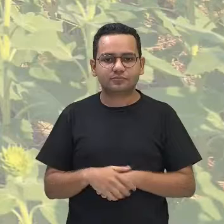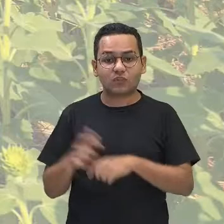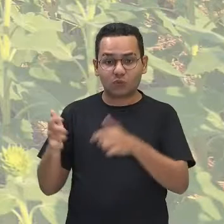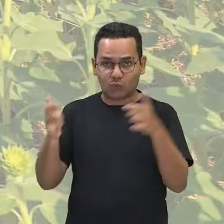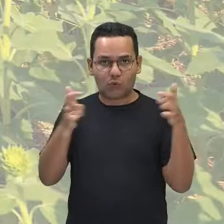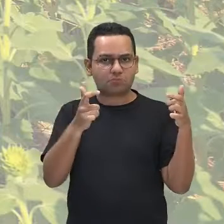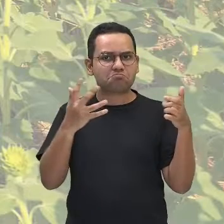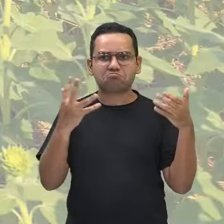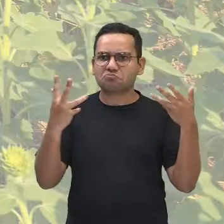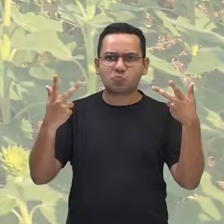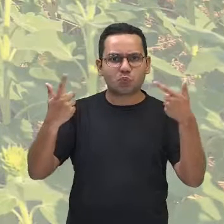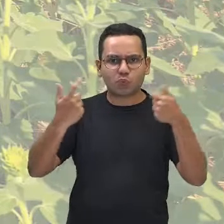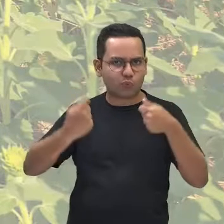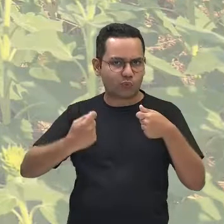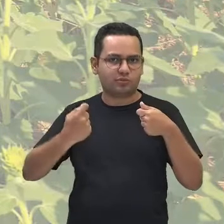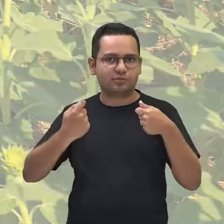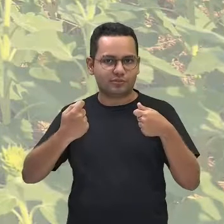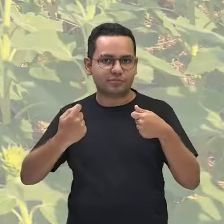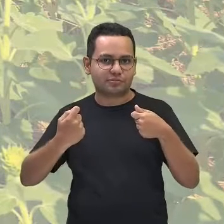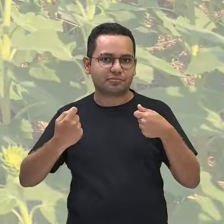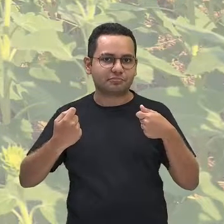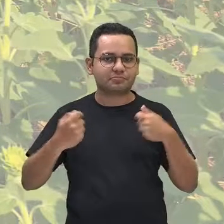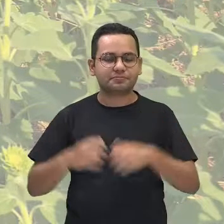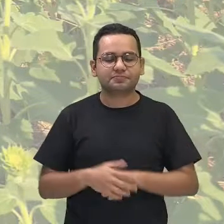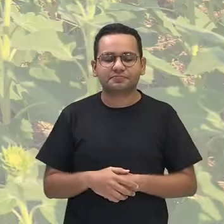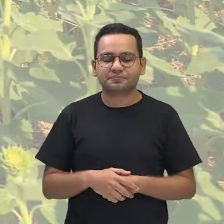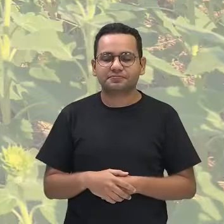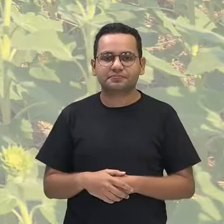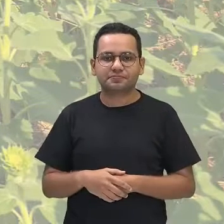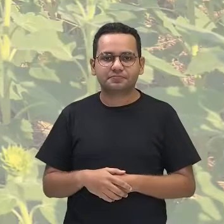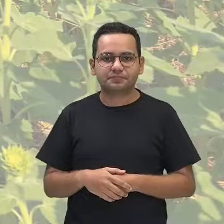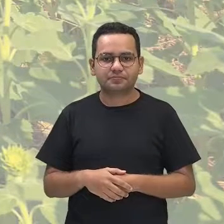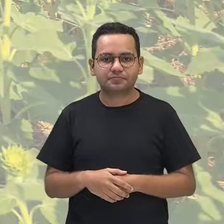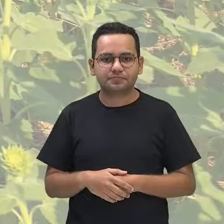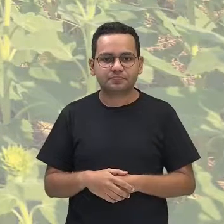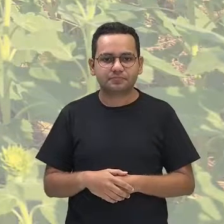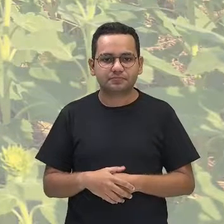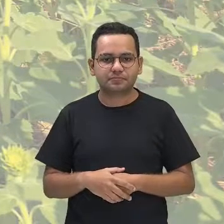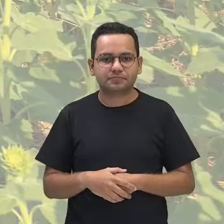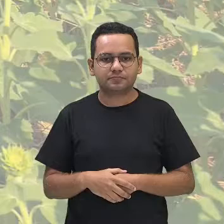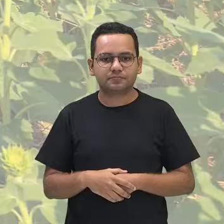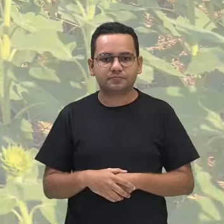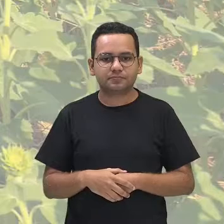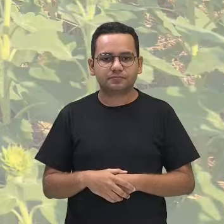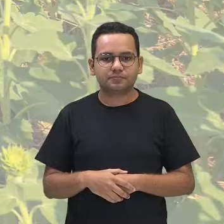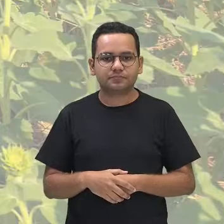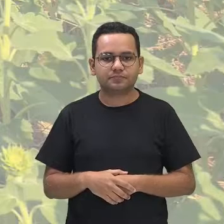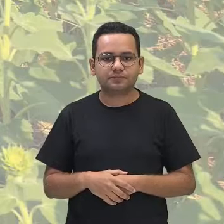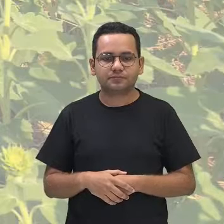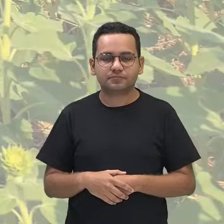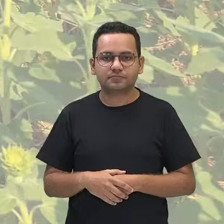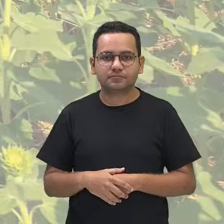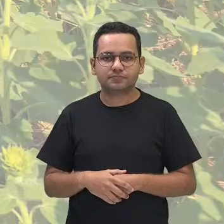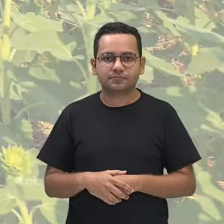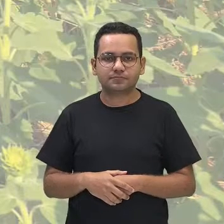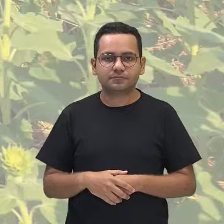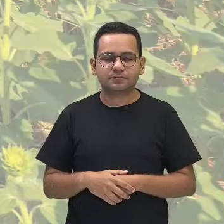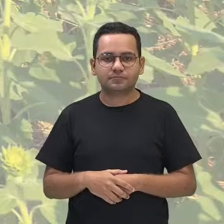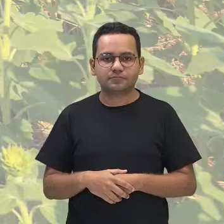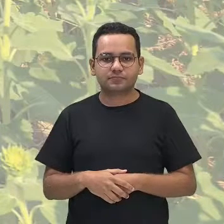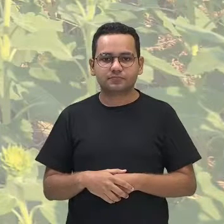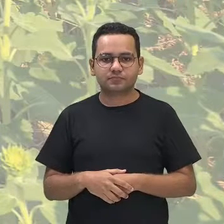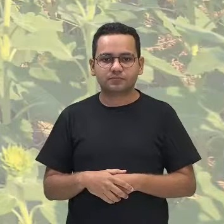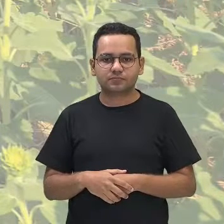várias superfícies, né, vários ambientes com a sua beleza, com a beleza do girassol. E aí eu tenho